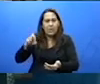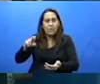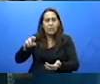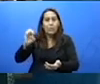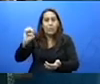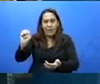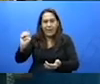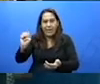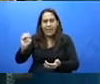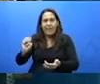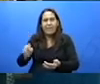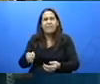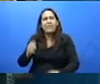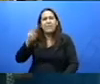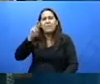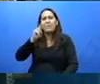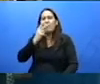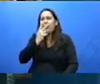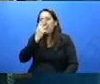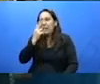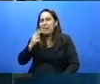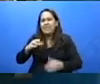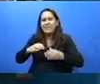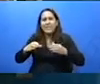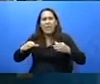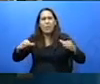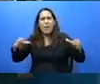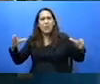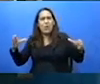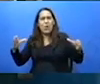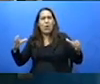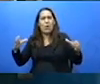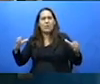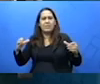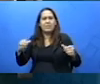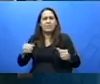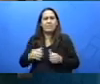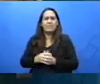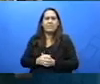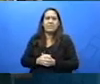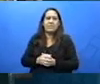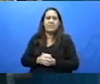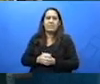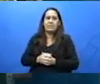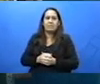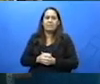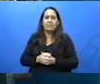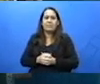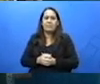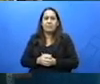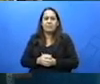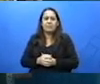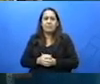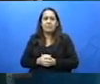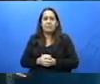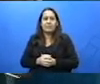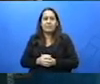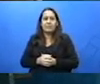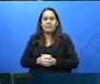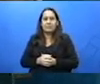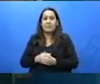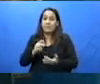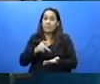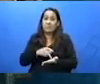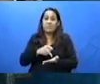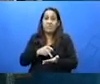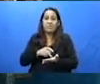ficam guardadas na nossa memória e quando a gente é pequeno, parece ser bem maiores do que